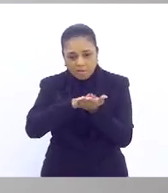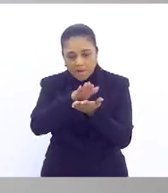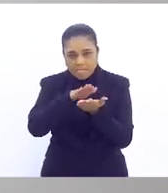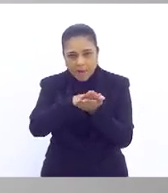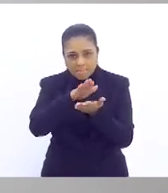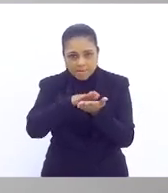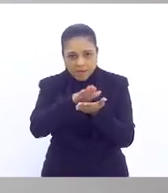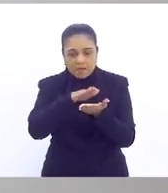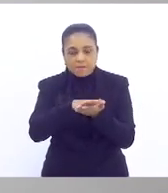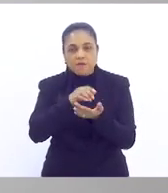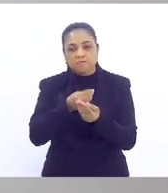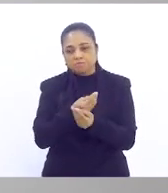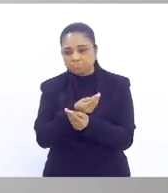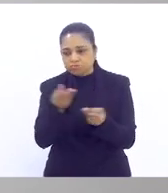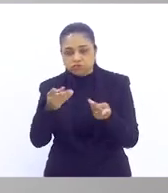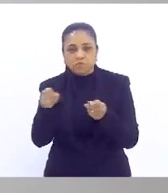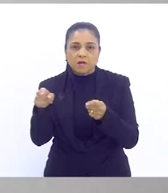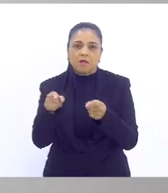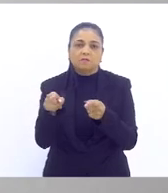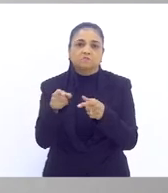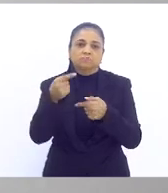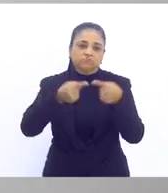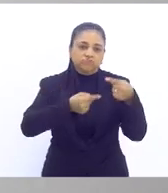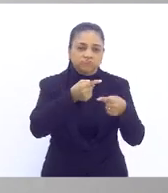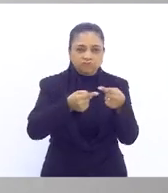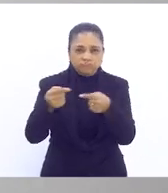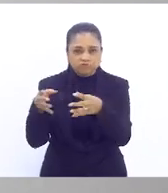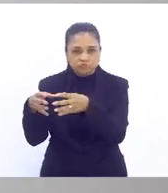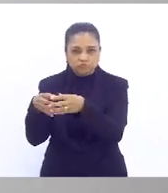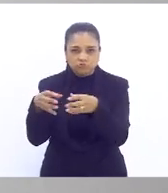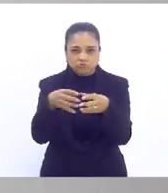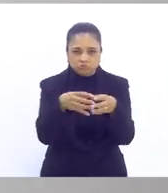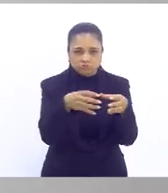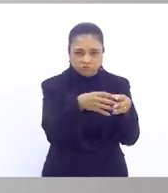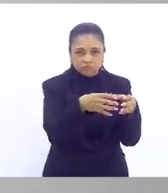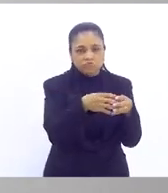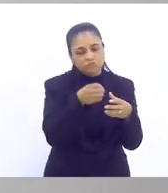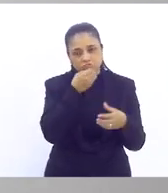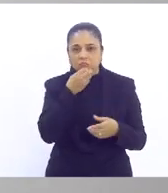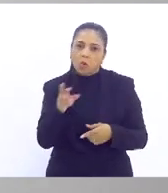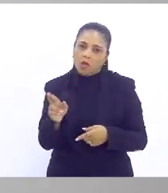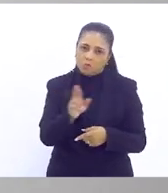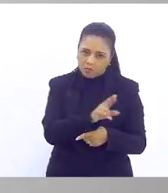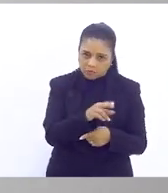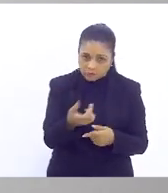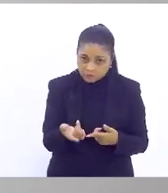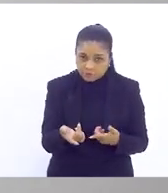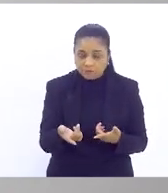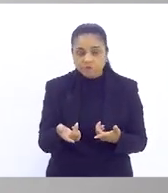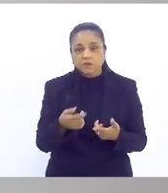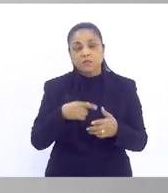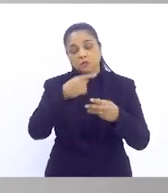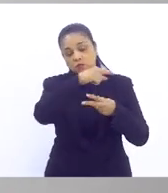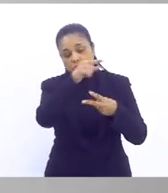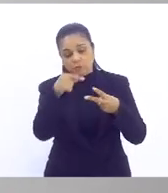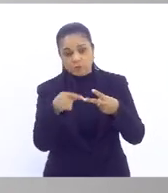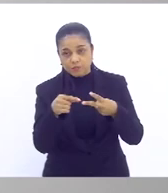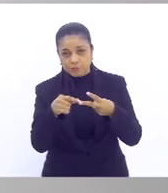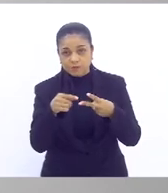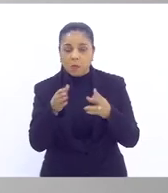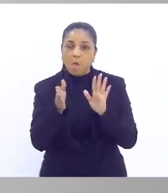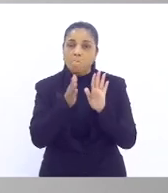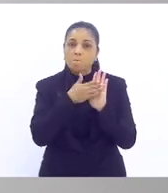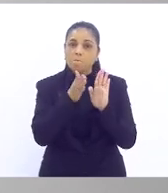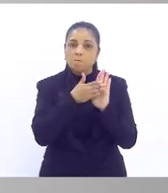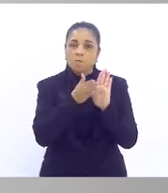se mexe em torno disso eu acho que essa essa é um é um bom resultado o segundo resultado é a